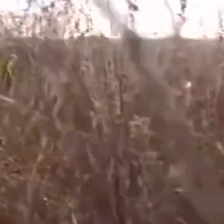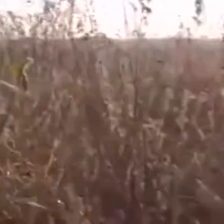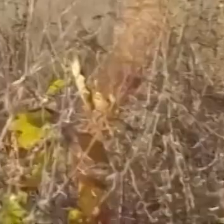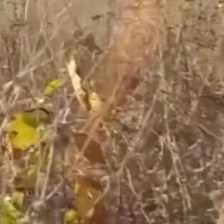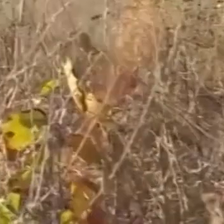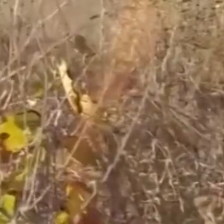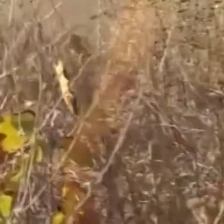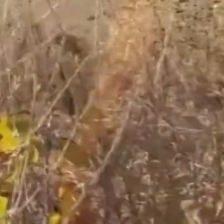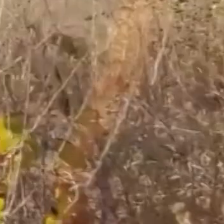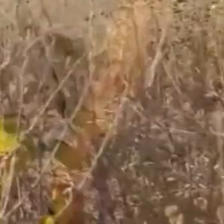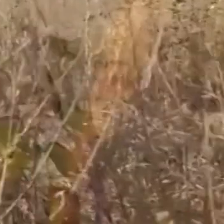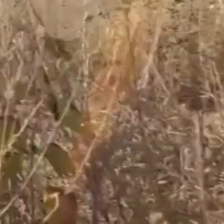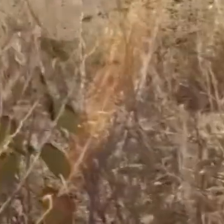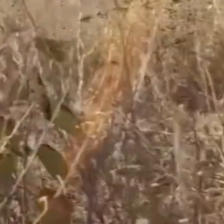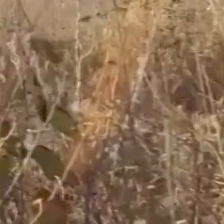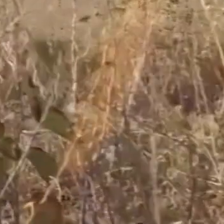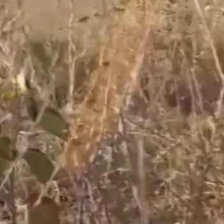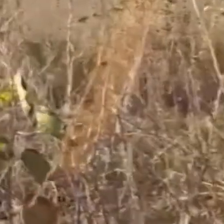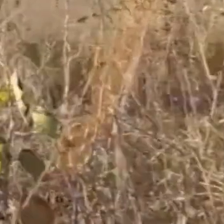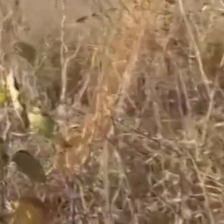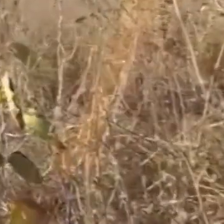Sertão,